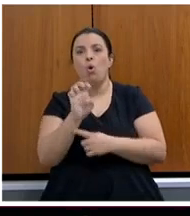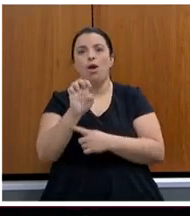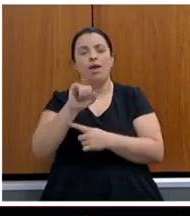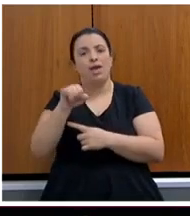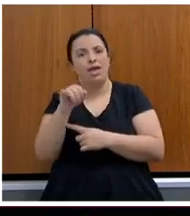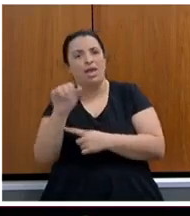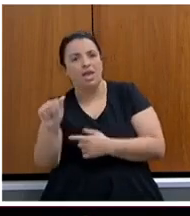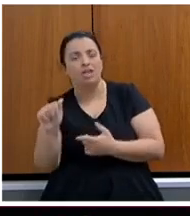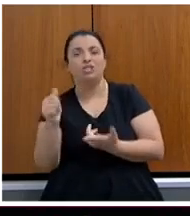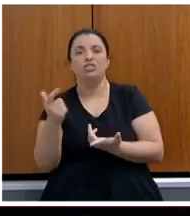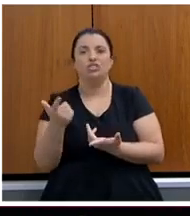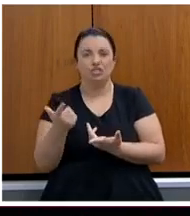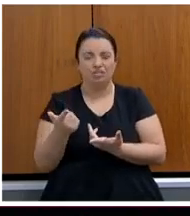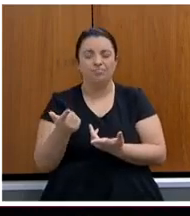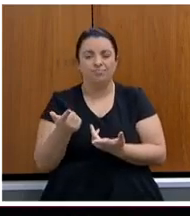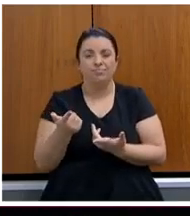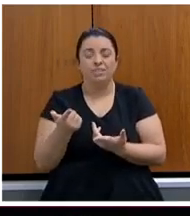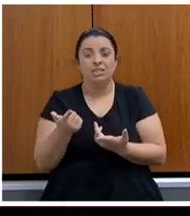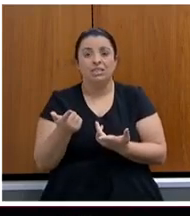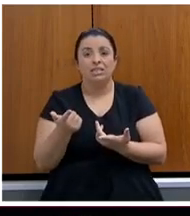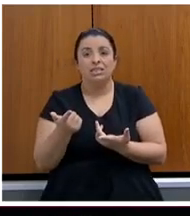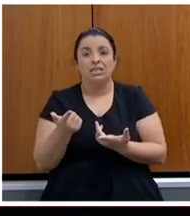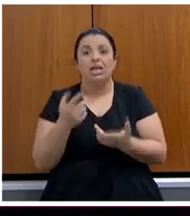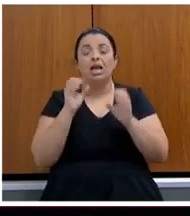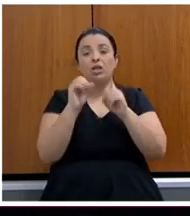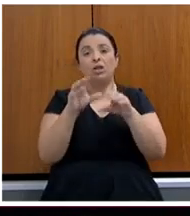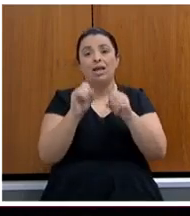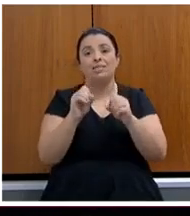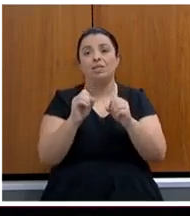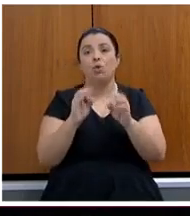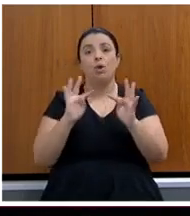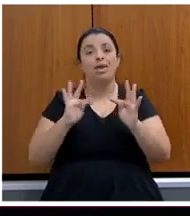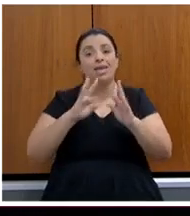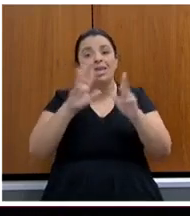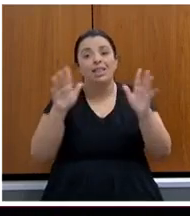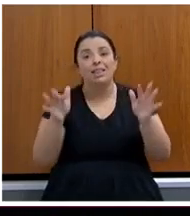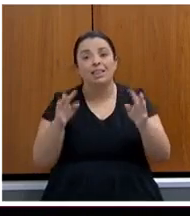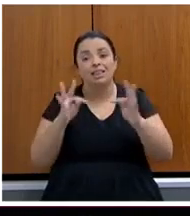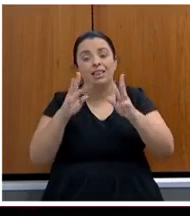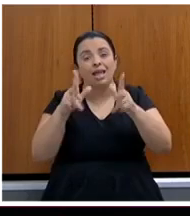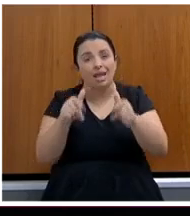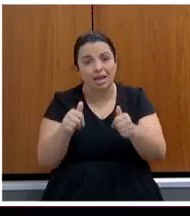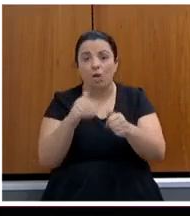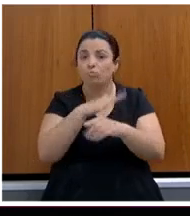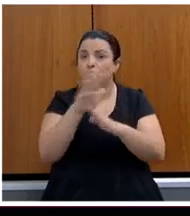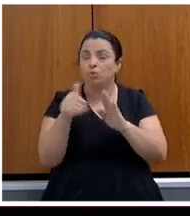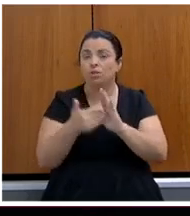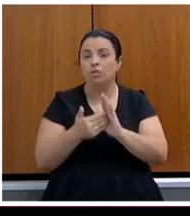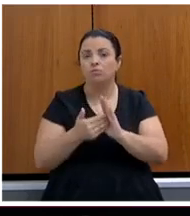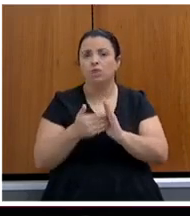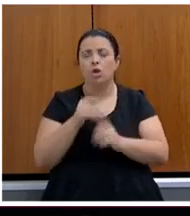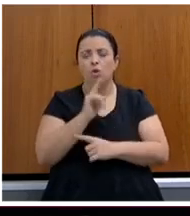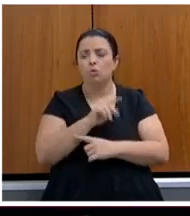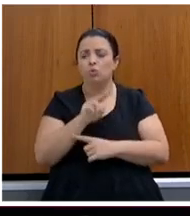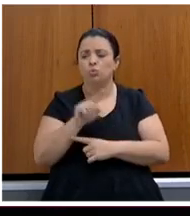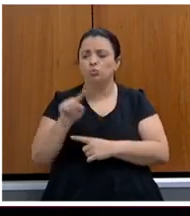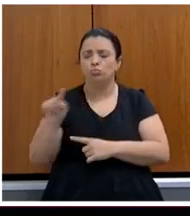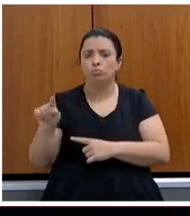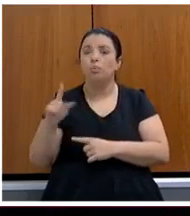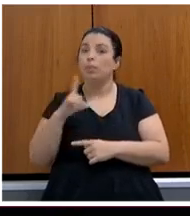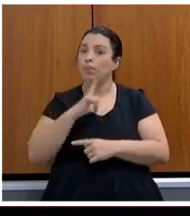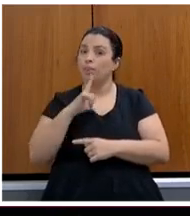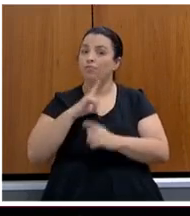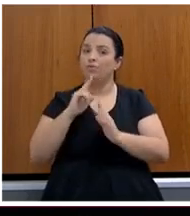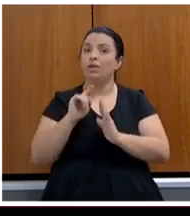finais e EJA do ensino médio EA educação integral em todos eles nós tivemos redução